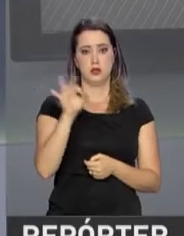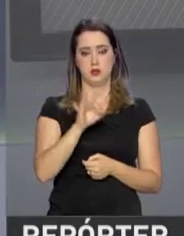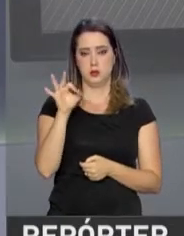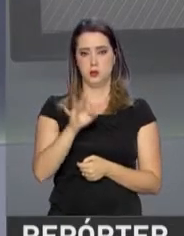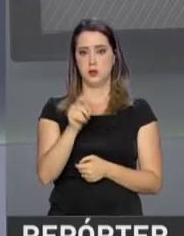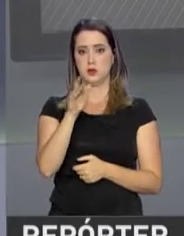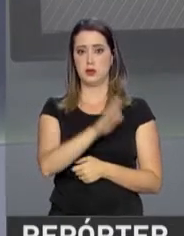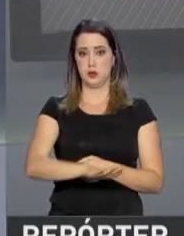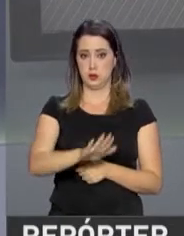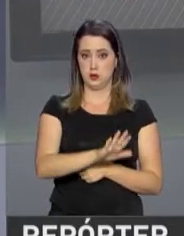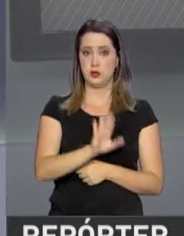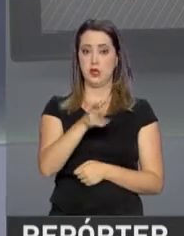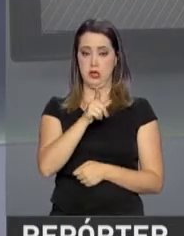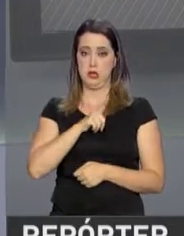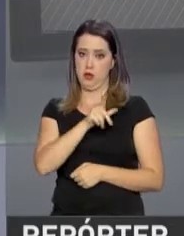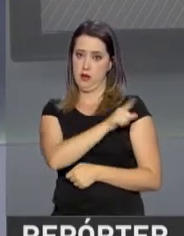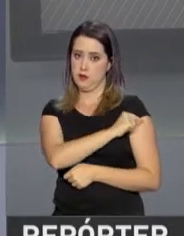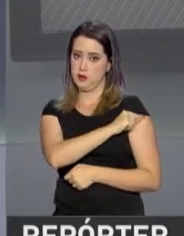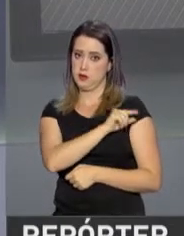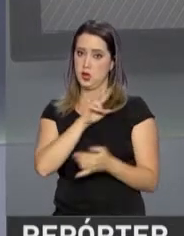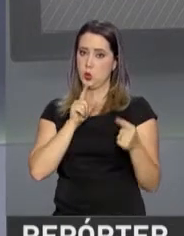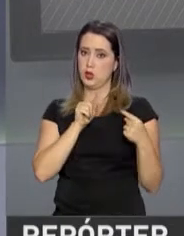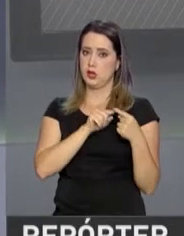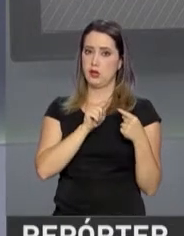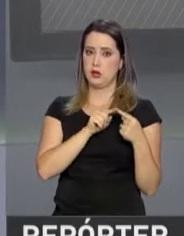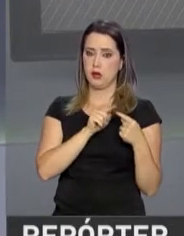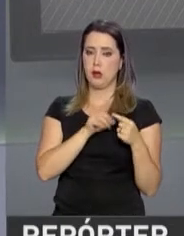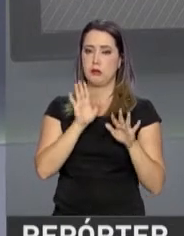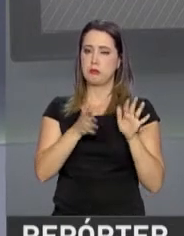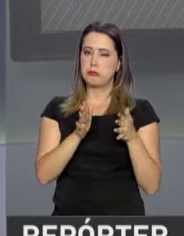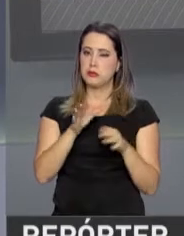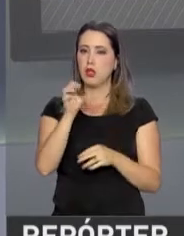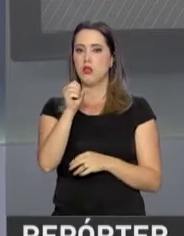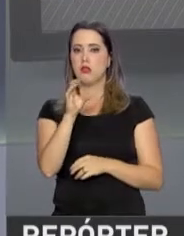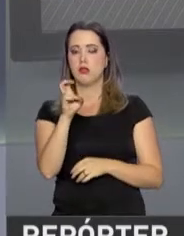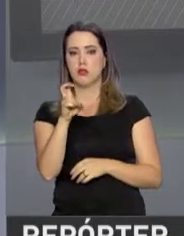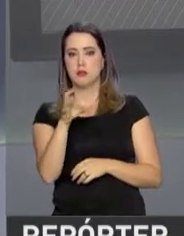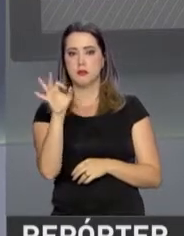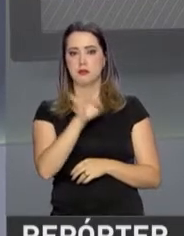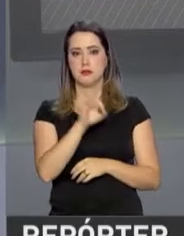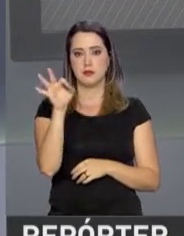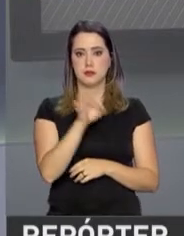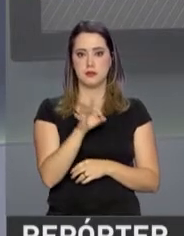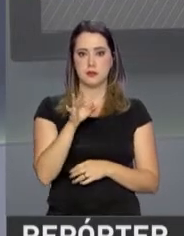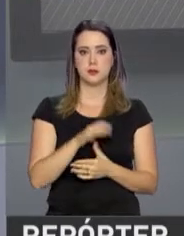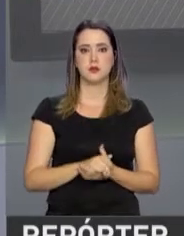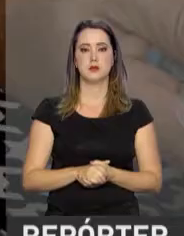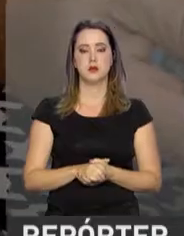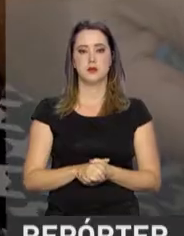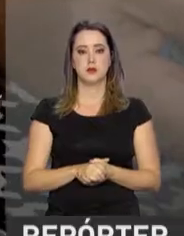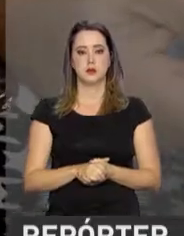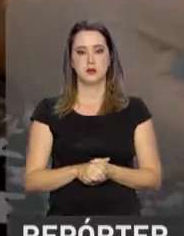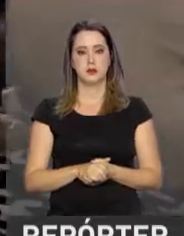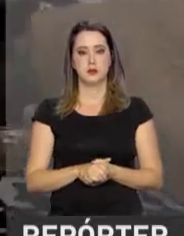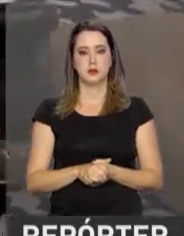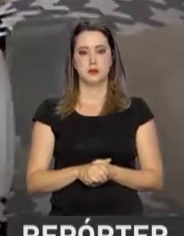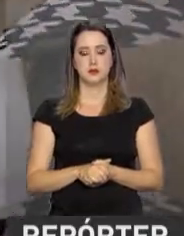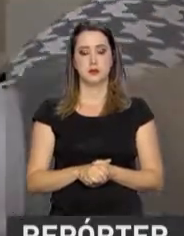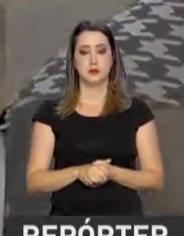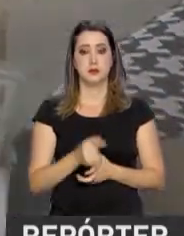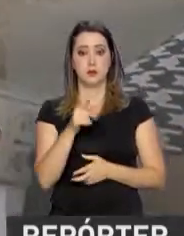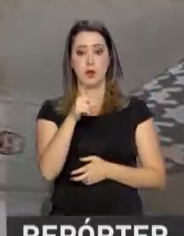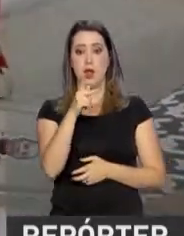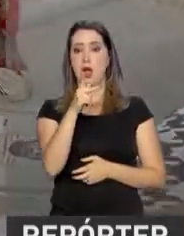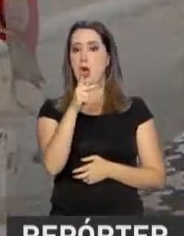crianças foram imunizadas o ideal é uma cobertura de pelo menos 95% a